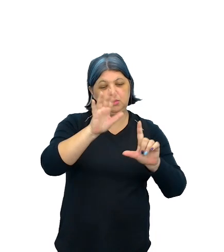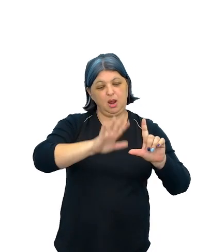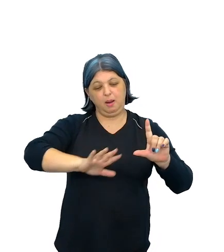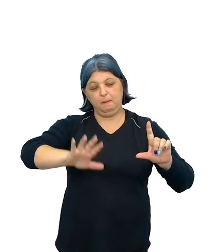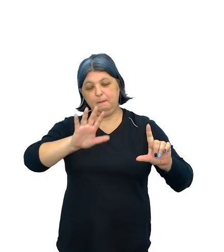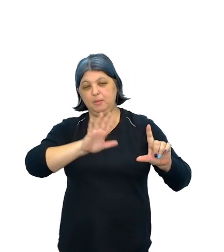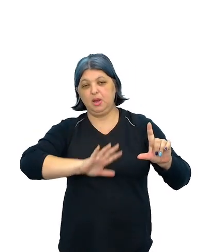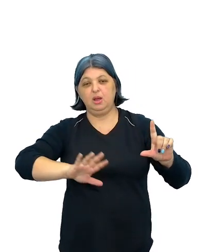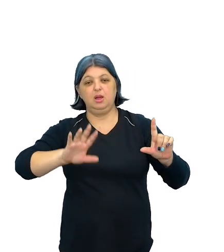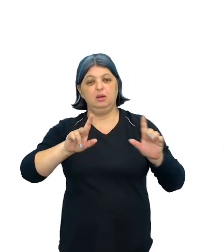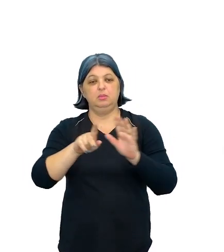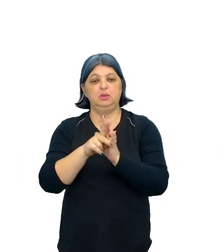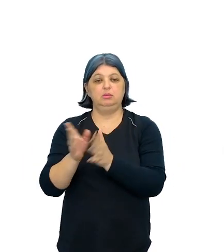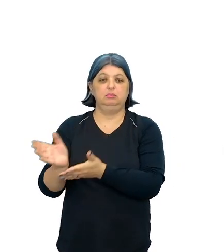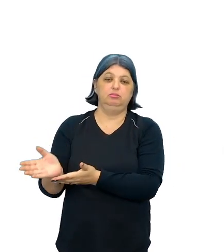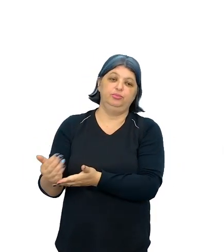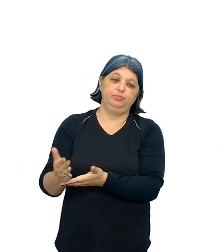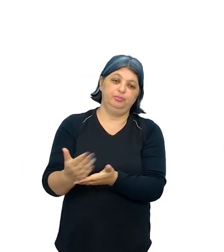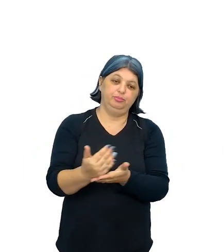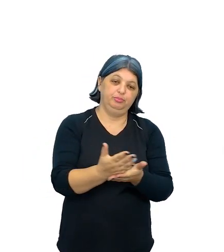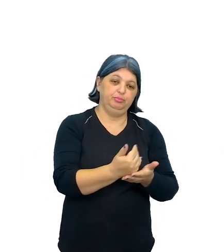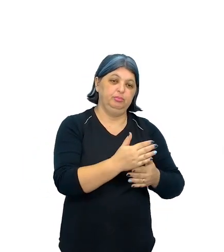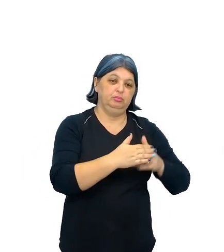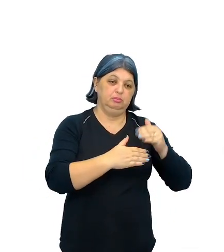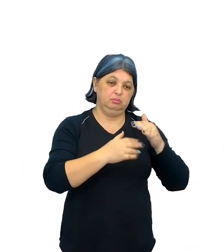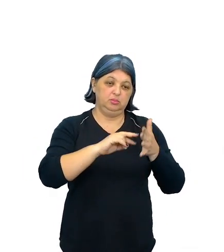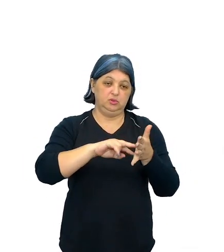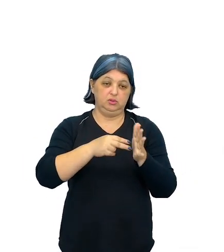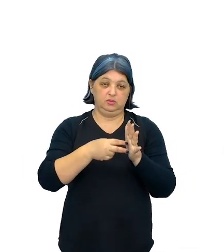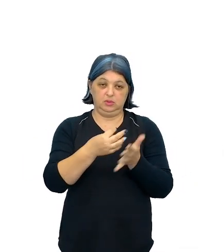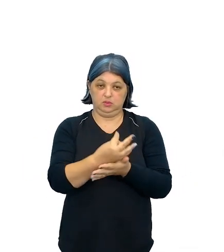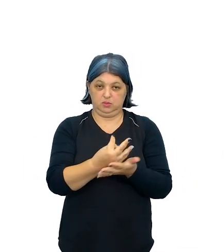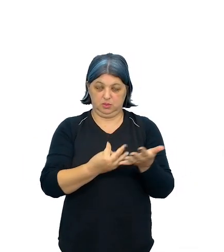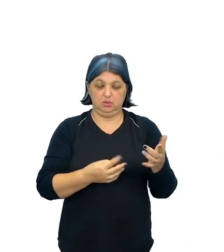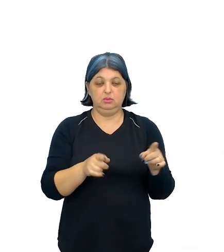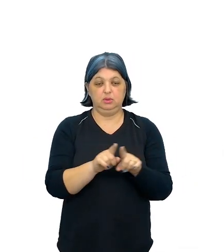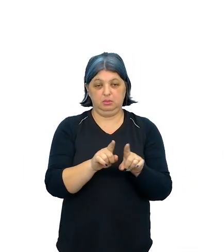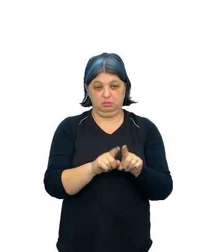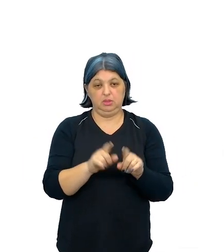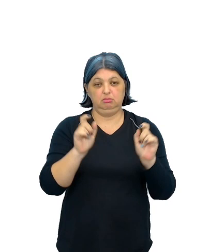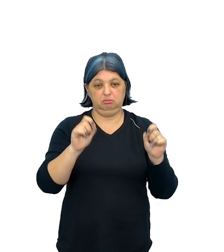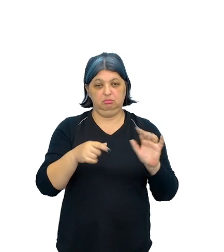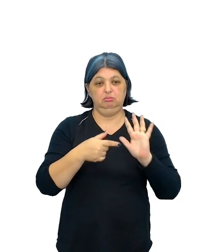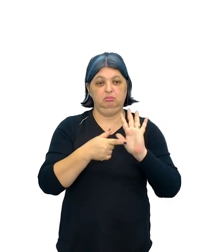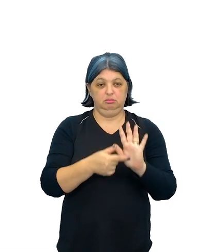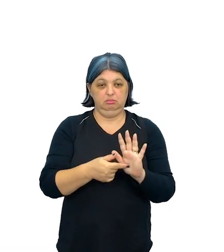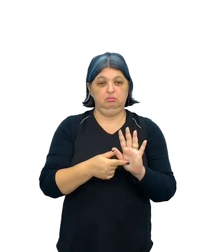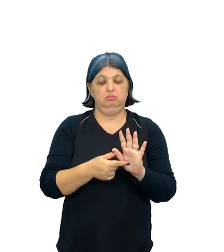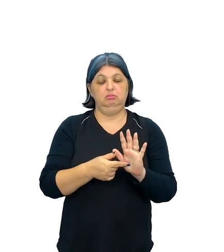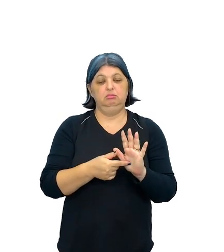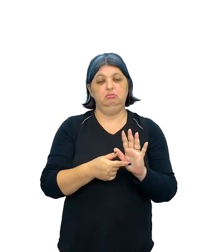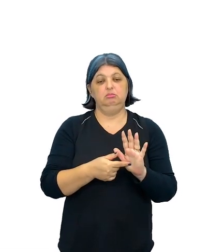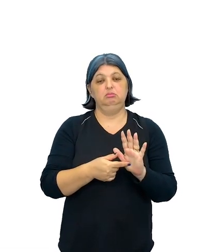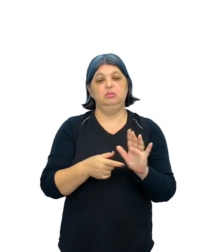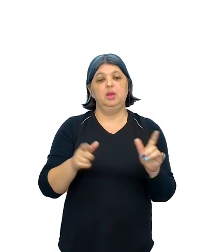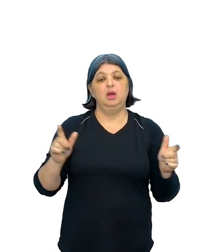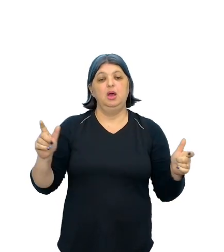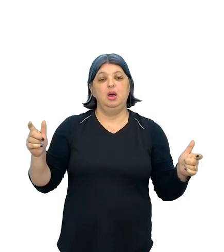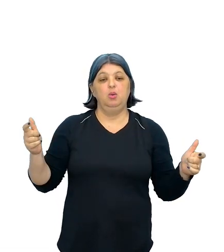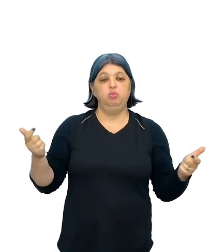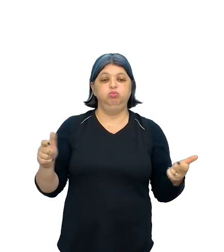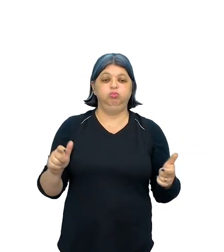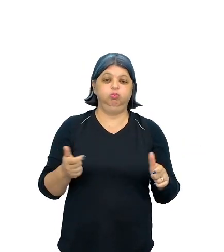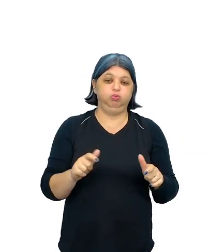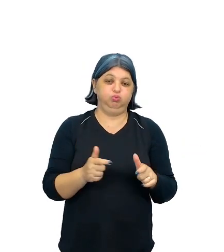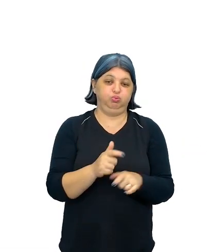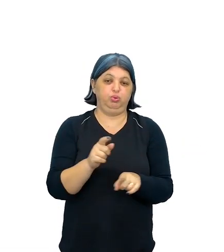imagens, coleta de imagens, da reconstrução de sentido dos textos, também se retrata sobre a extinção, agora voltada